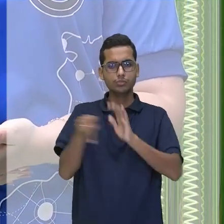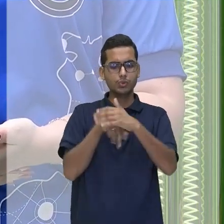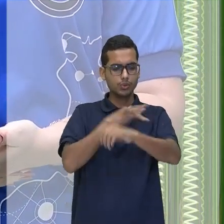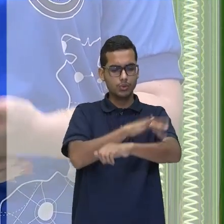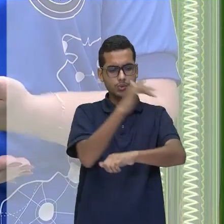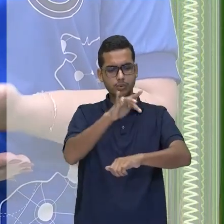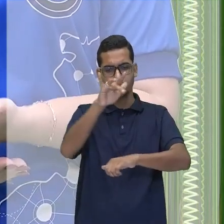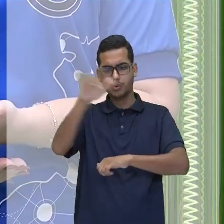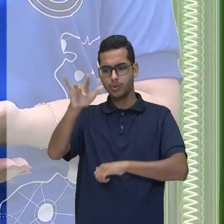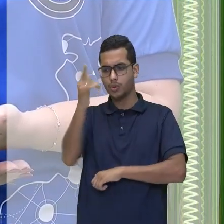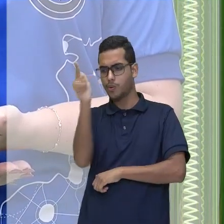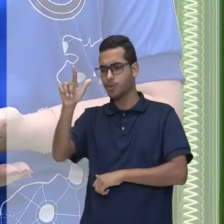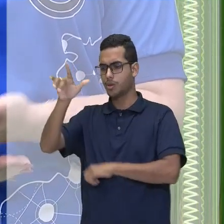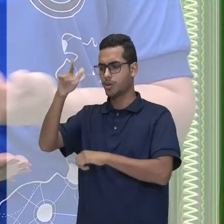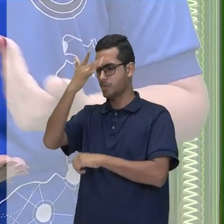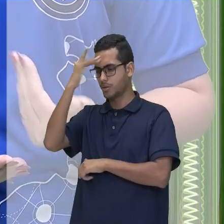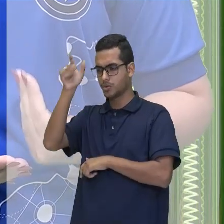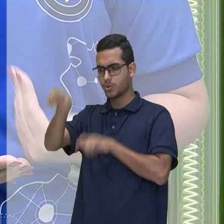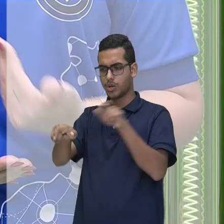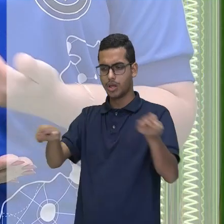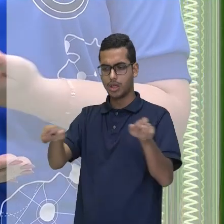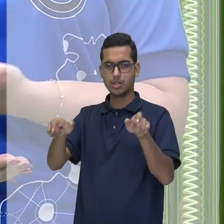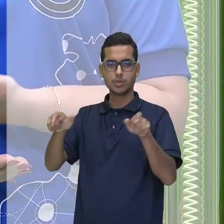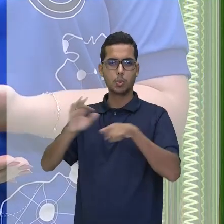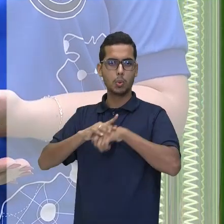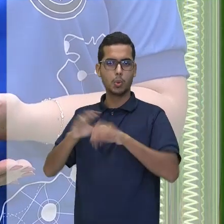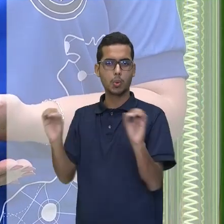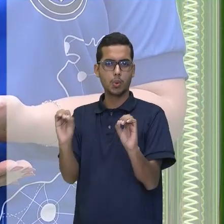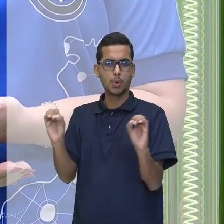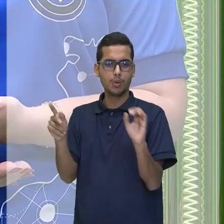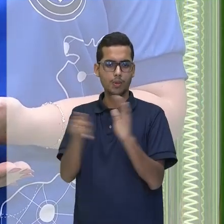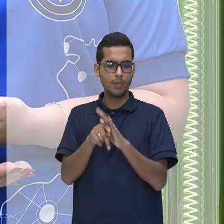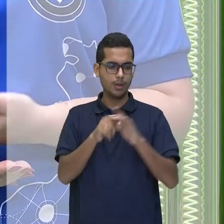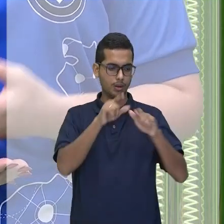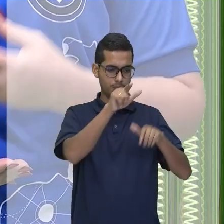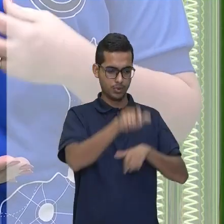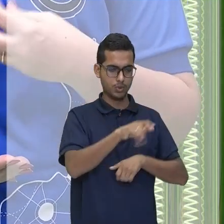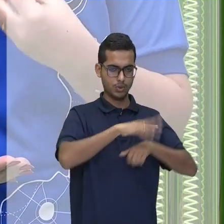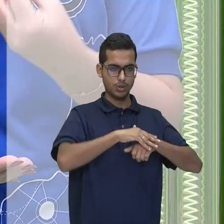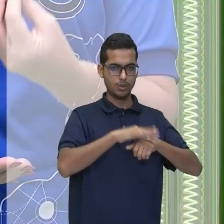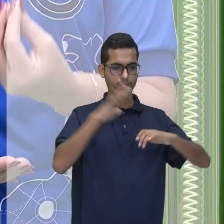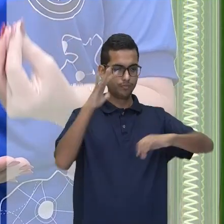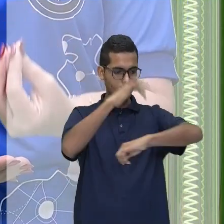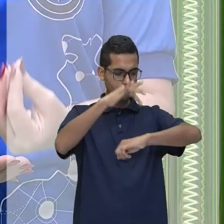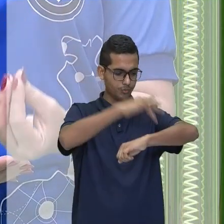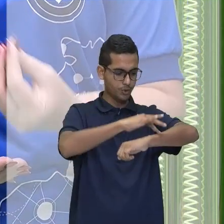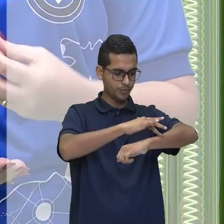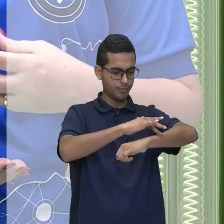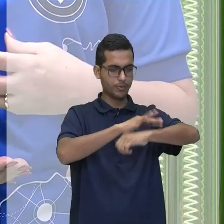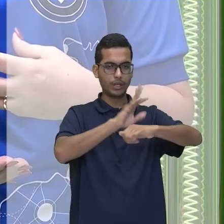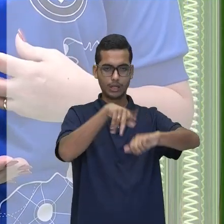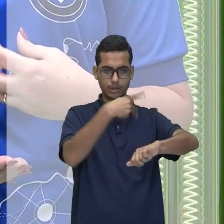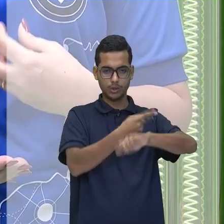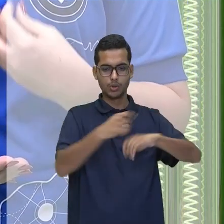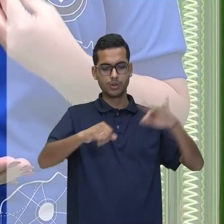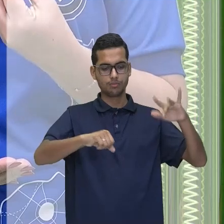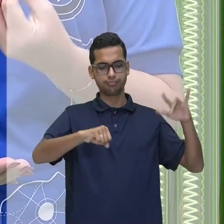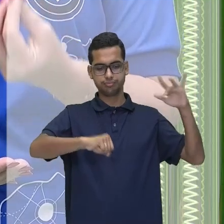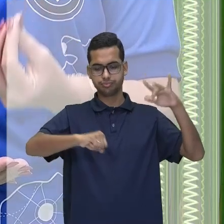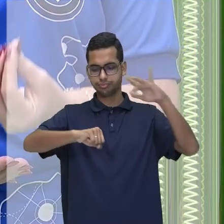outra pessoa que não estava doente. No momento que ele vai sugar o sangue dessa pessoa, na saliva desse mosquito